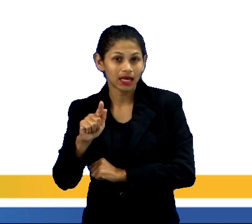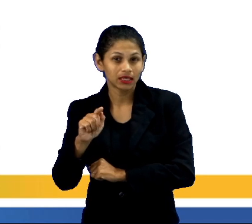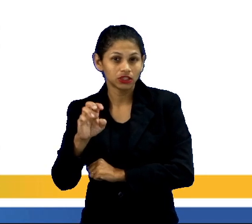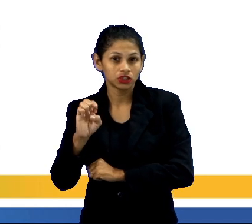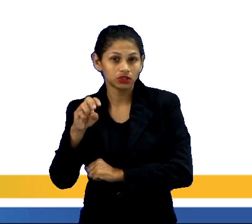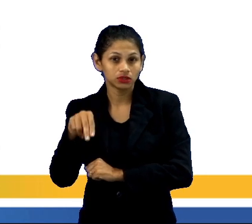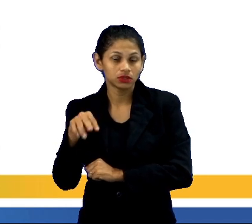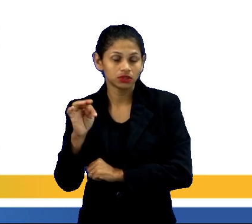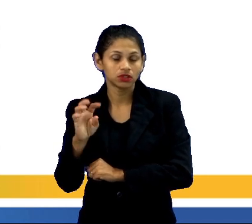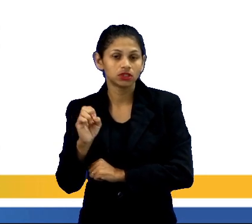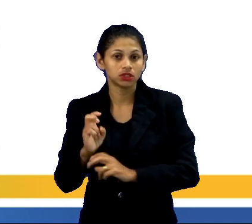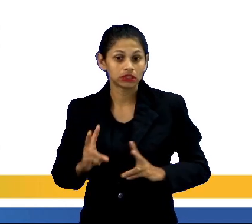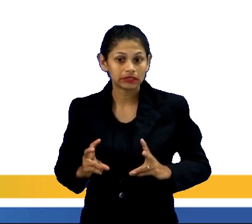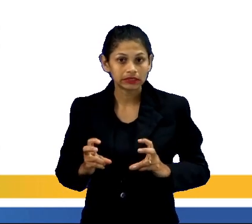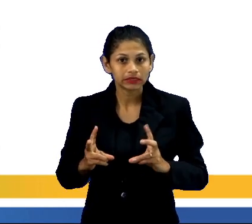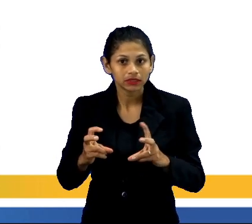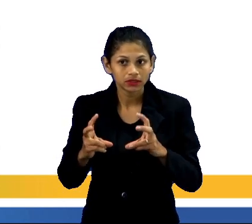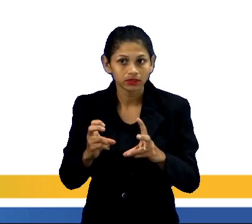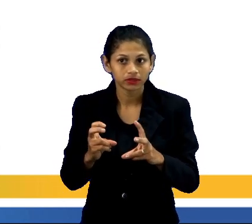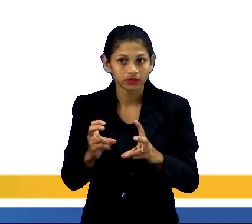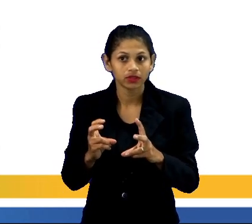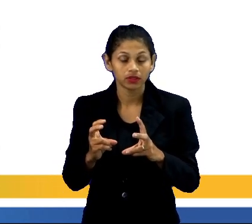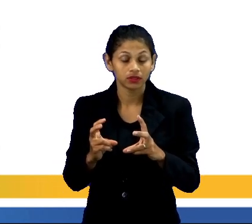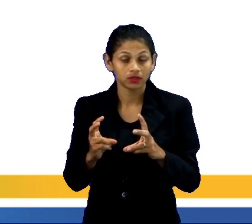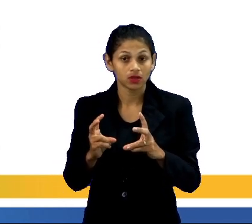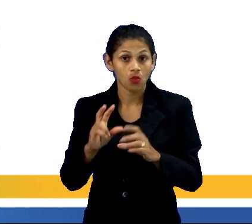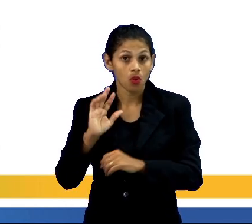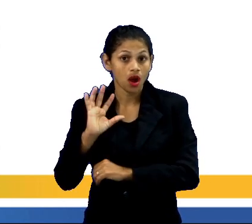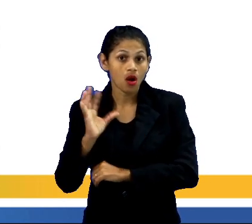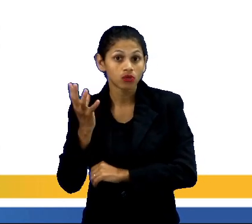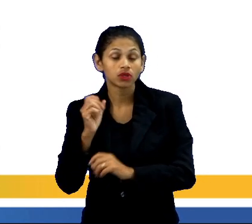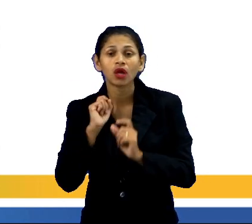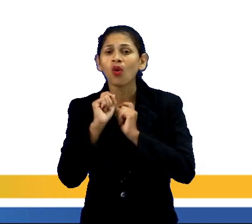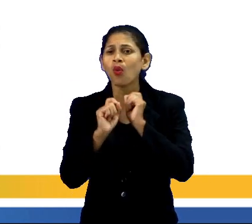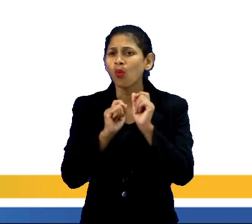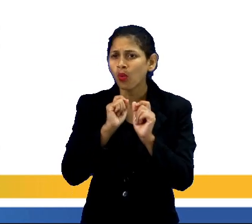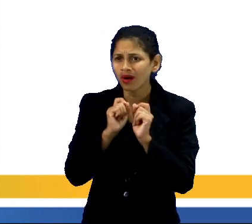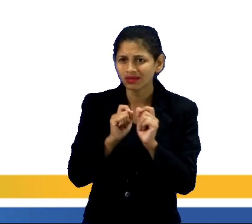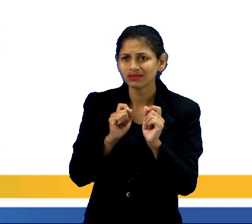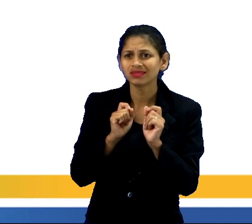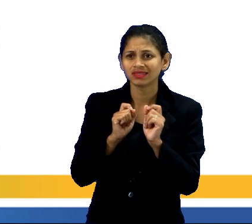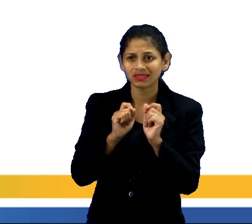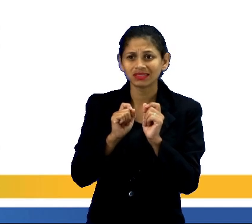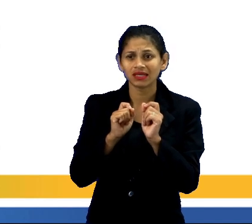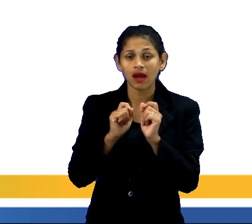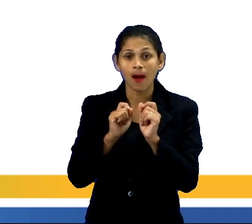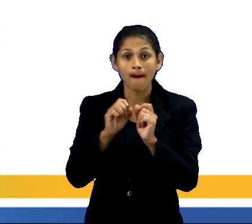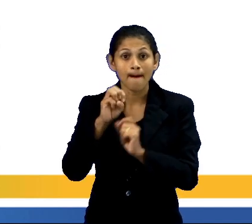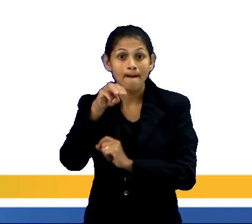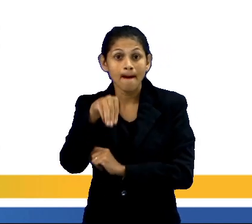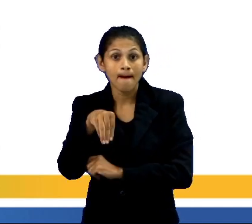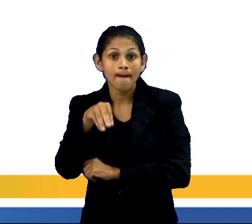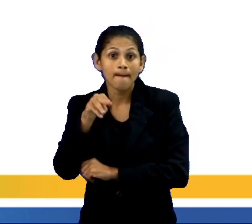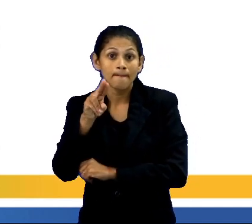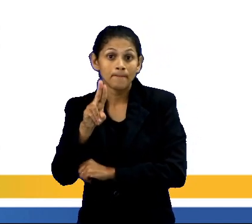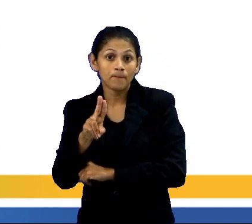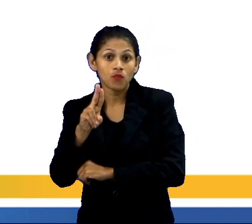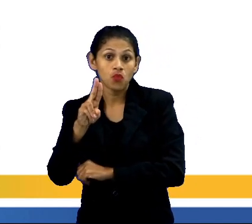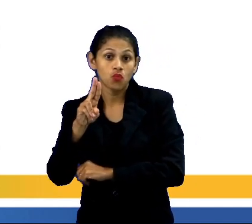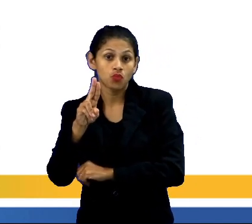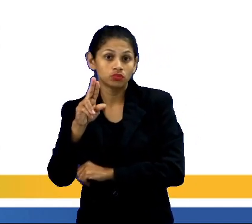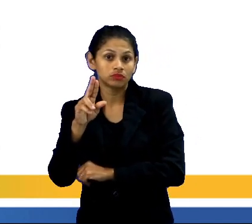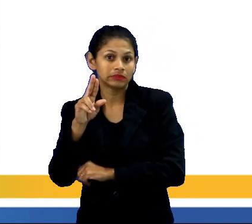Então, essa célula saudável, ela vai ter essa mutação genética e aí ela vai começar a se reproduzir de